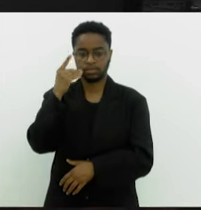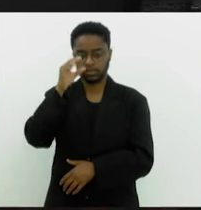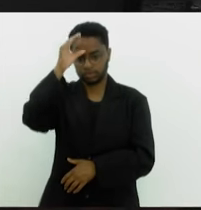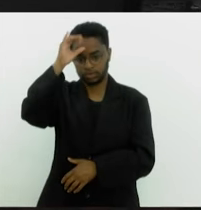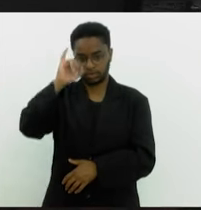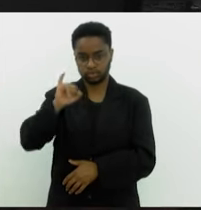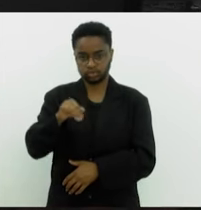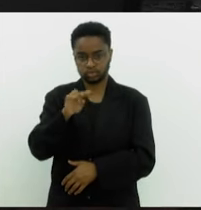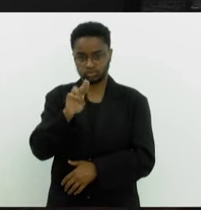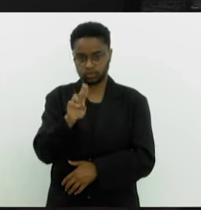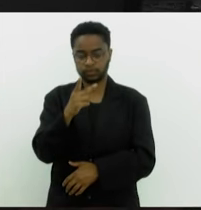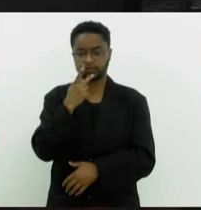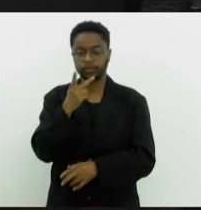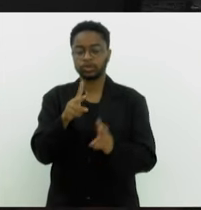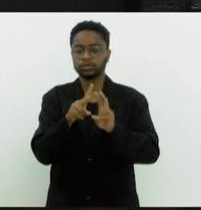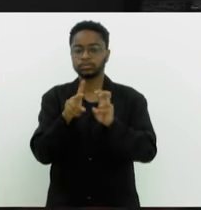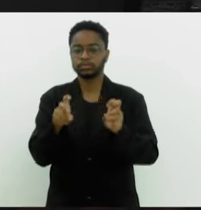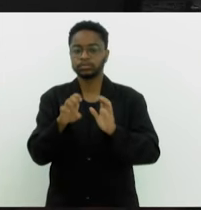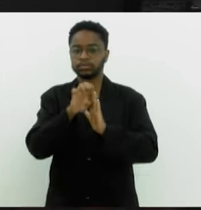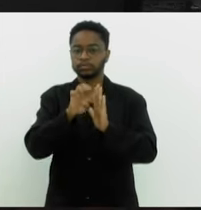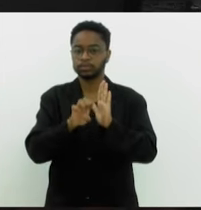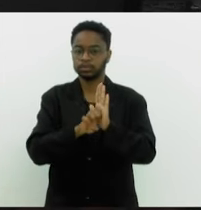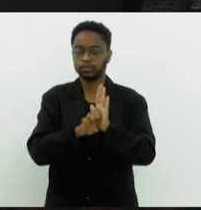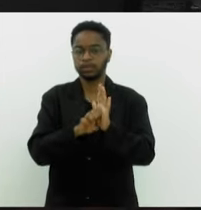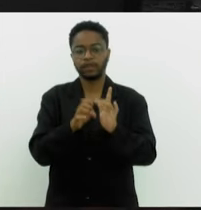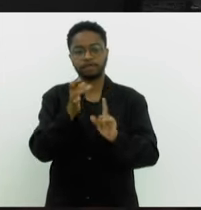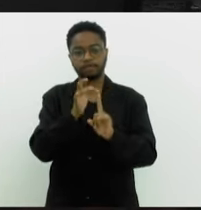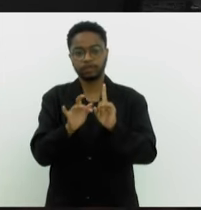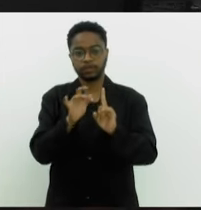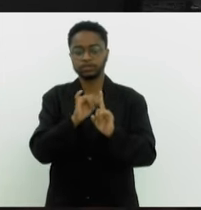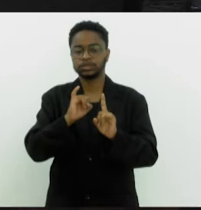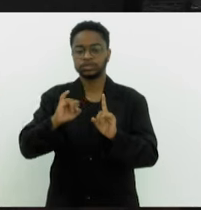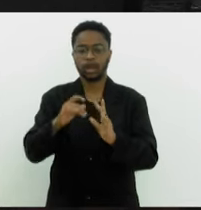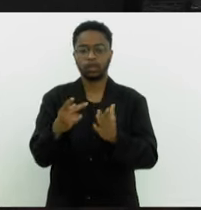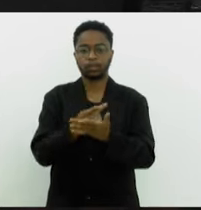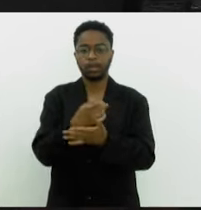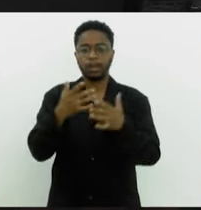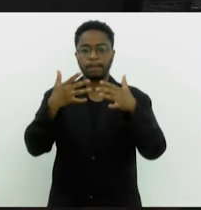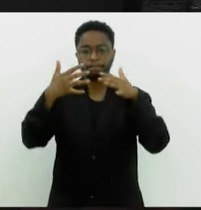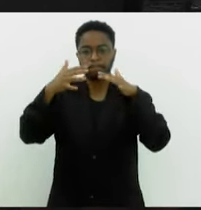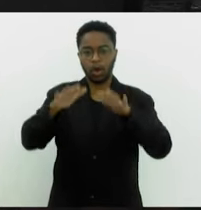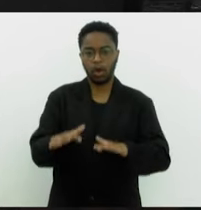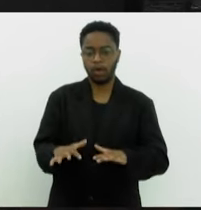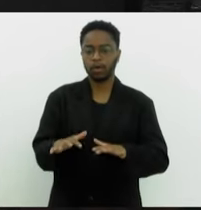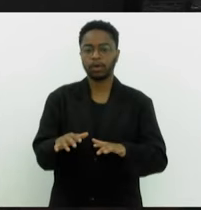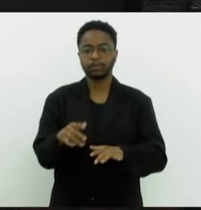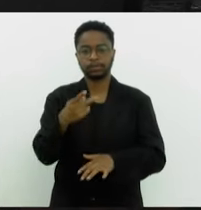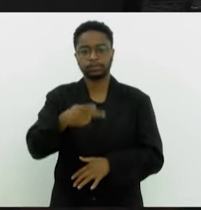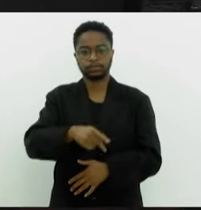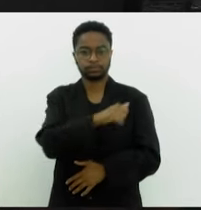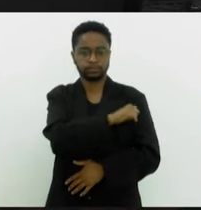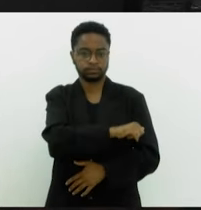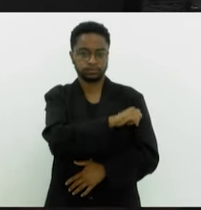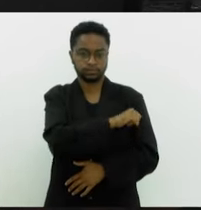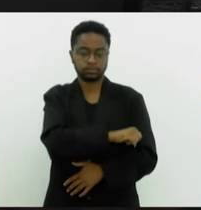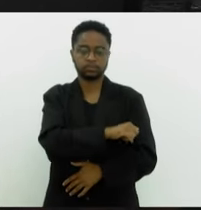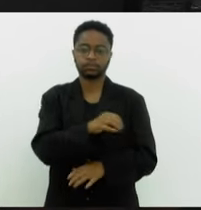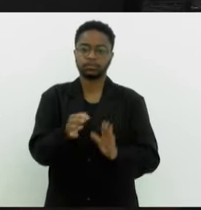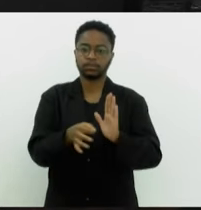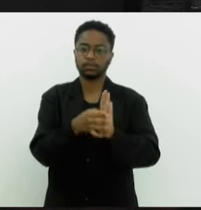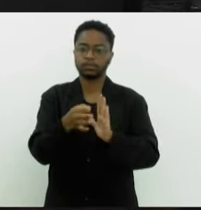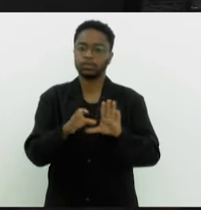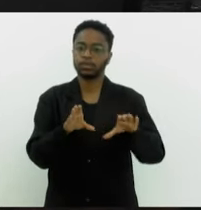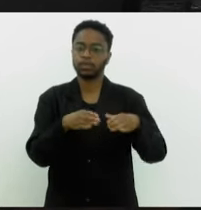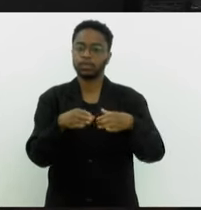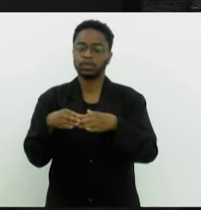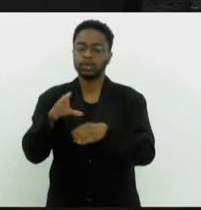Ju, que dispõe sobre o Estatuto das Vítimas de Calamidades Públicas no âmbito do Estado do Rio de Janeiro. Pareceres das